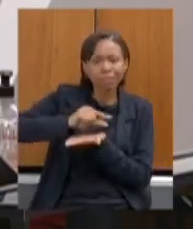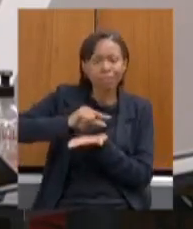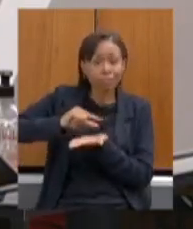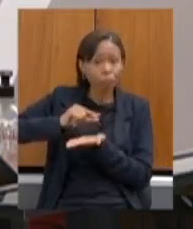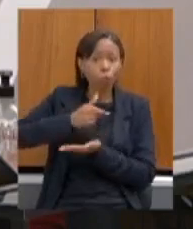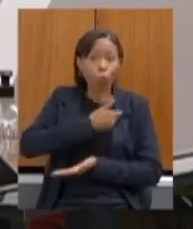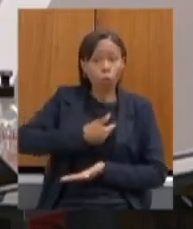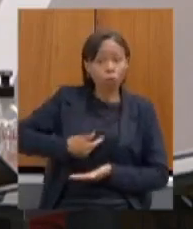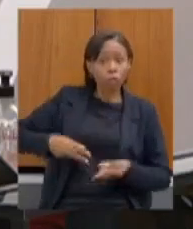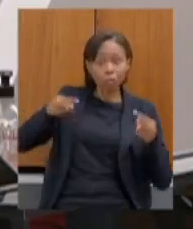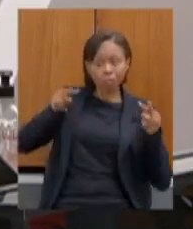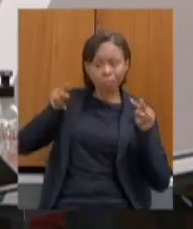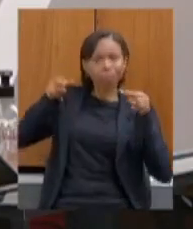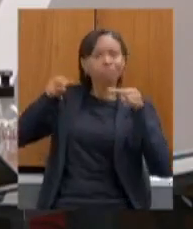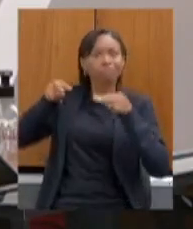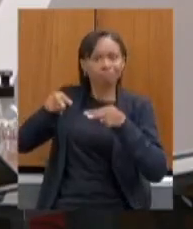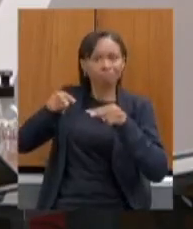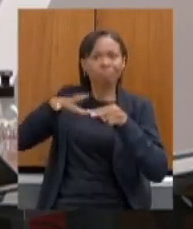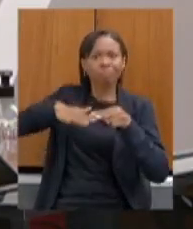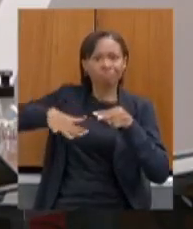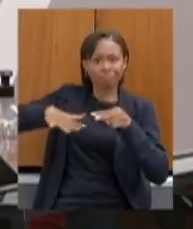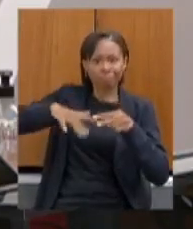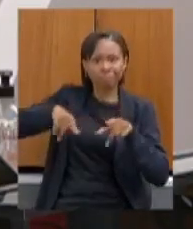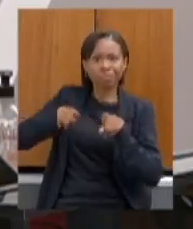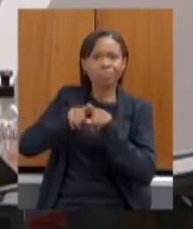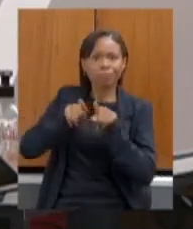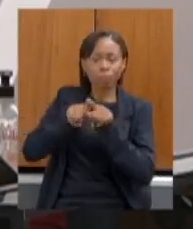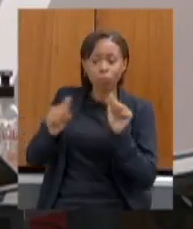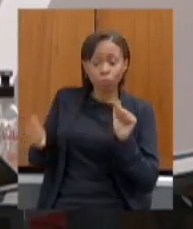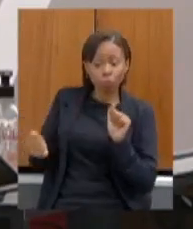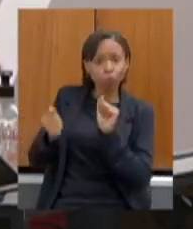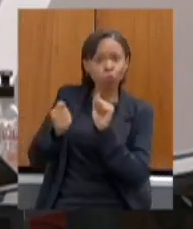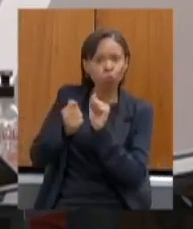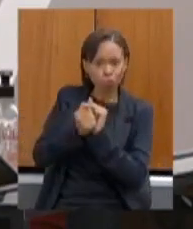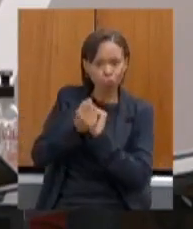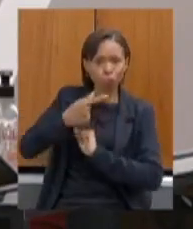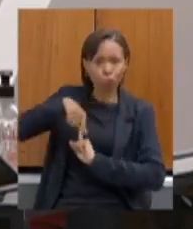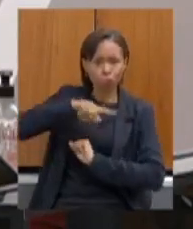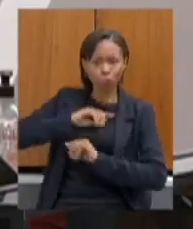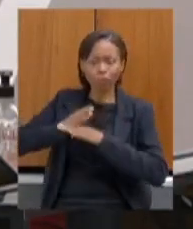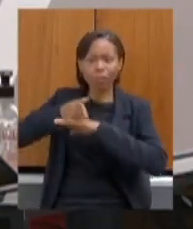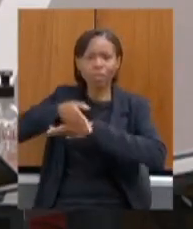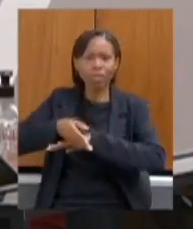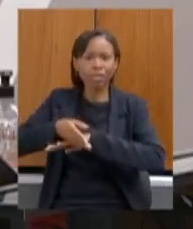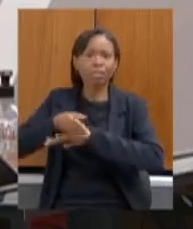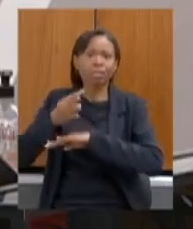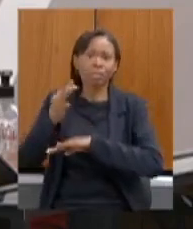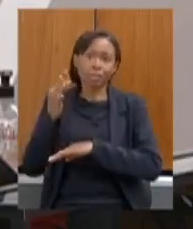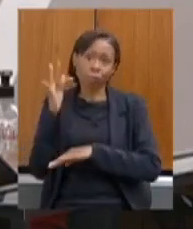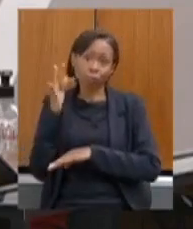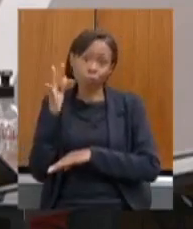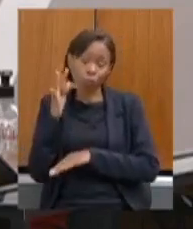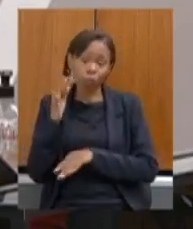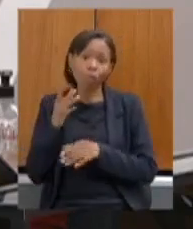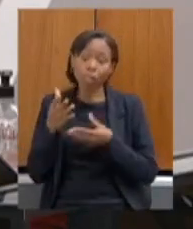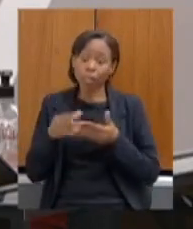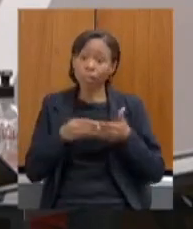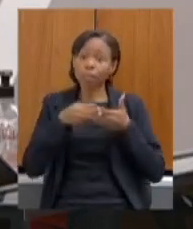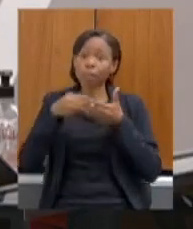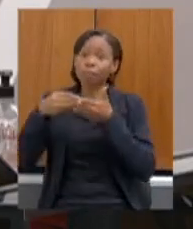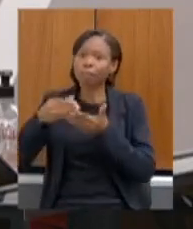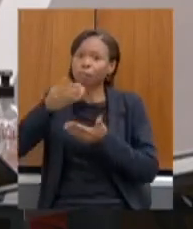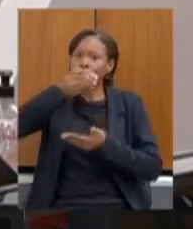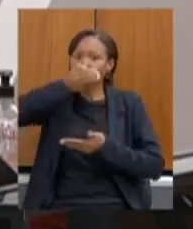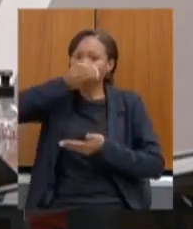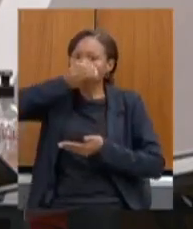atento e junto com ele tivemos lá na nossa querida Tia Flotone, levando os respiradores, tantos